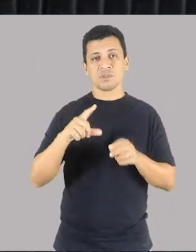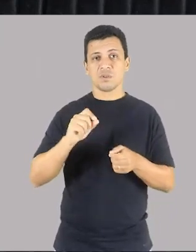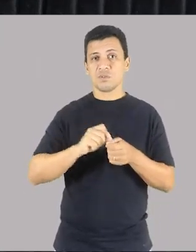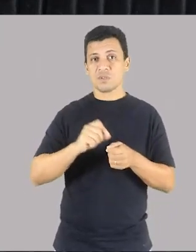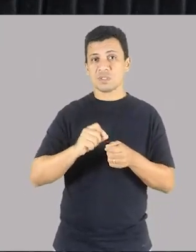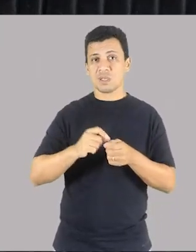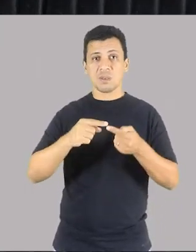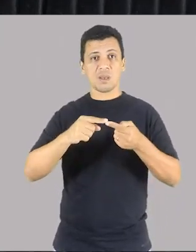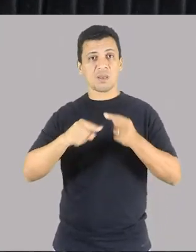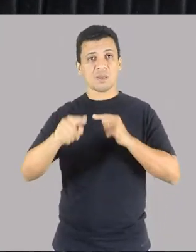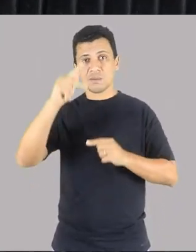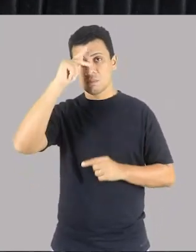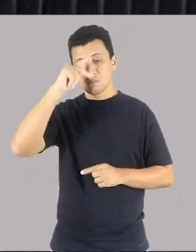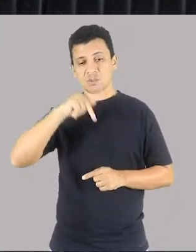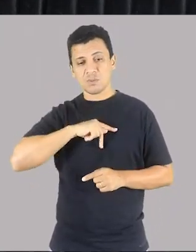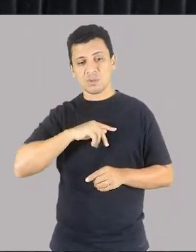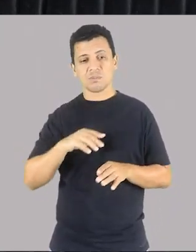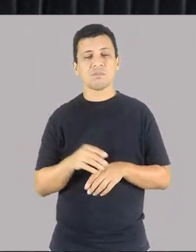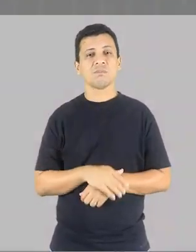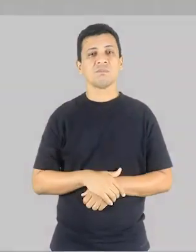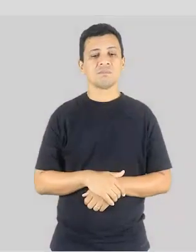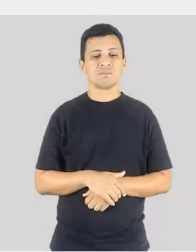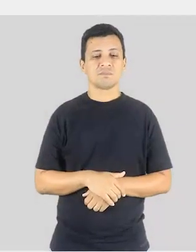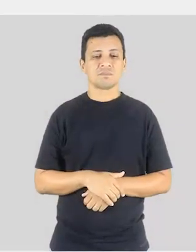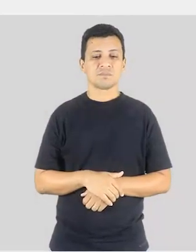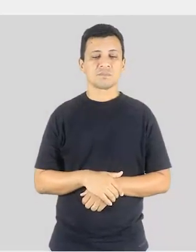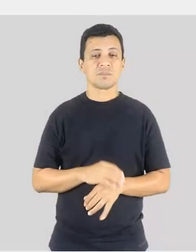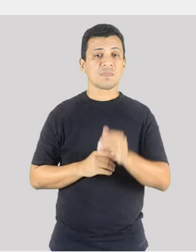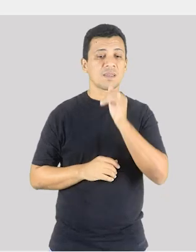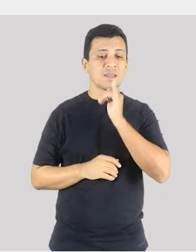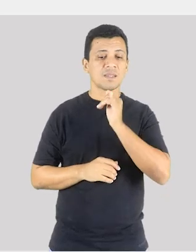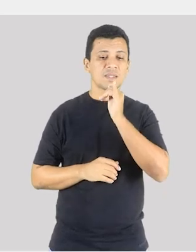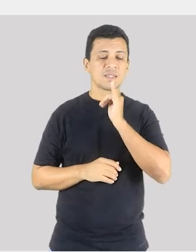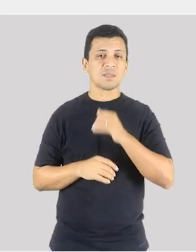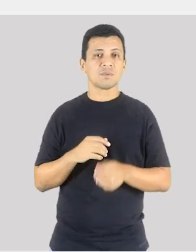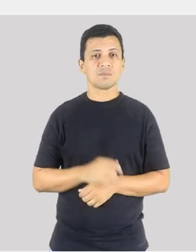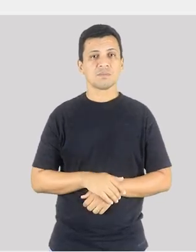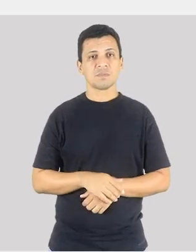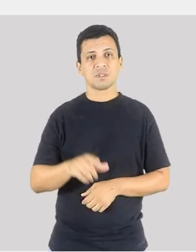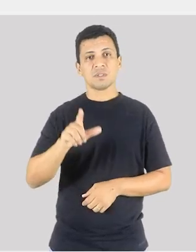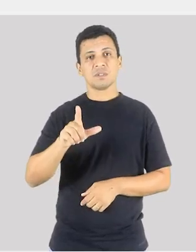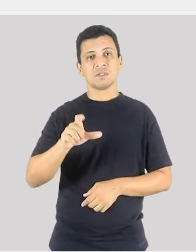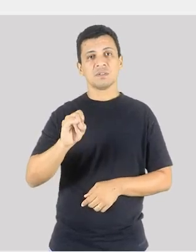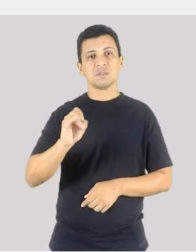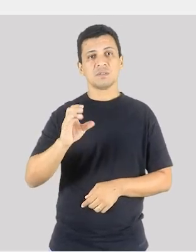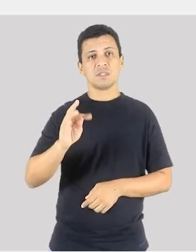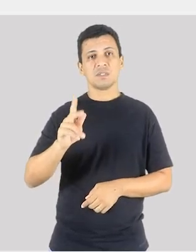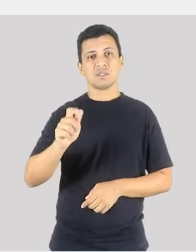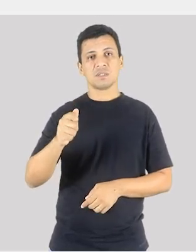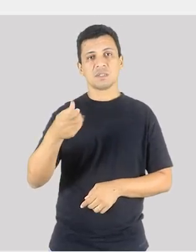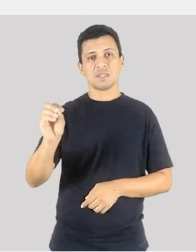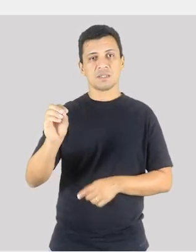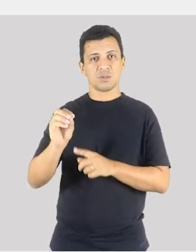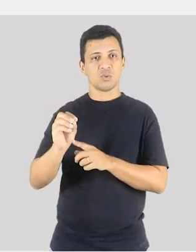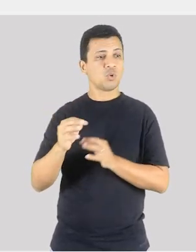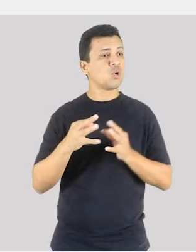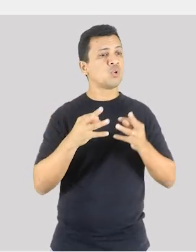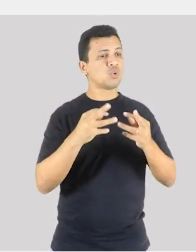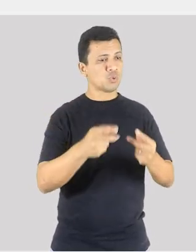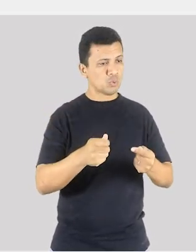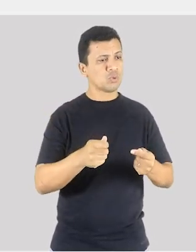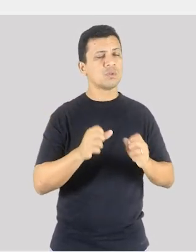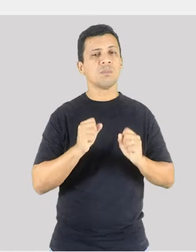vontades pessoais do administrador público, perfeito? Não é lícito buscar interesses próprios na administração pública e, por isso,